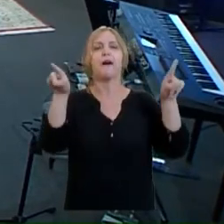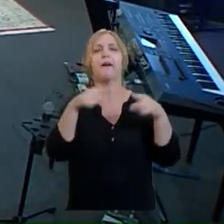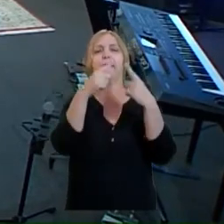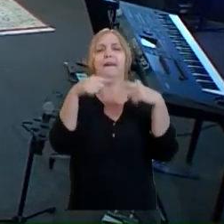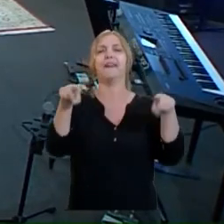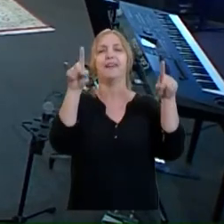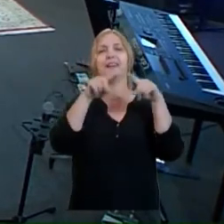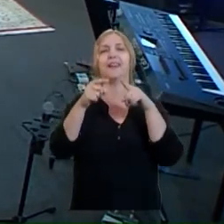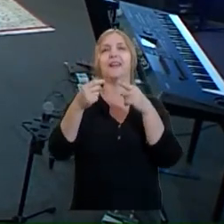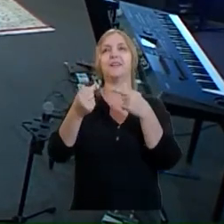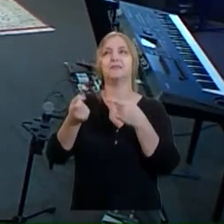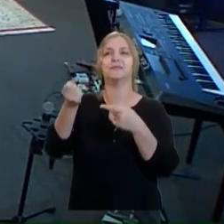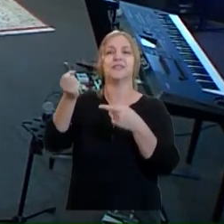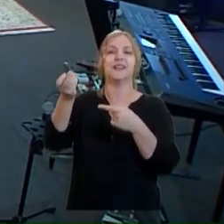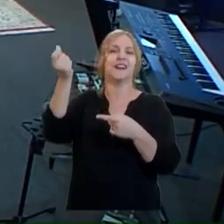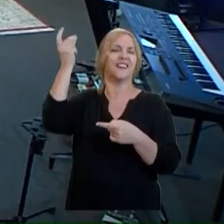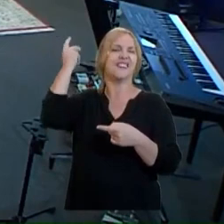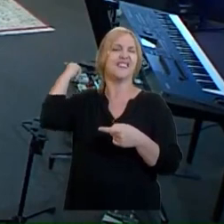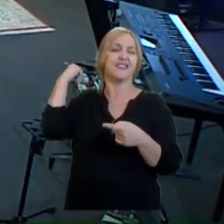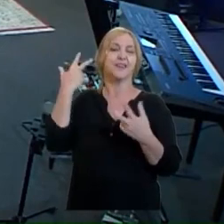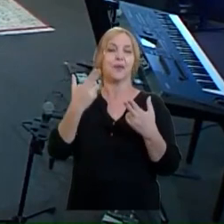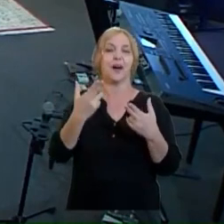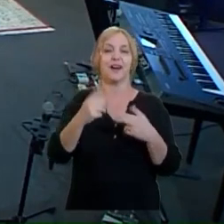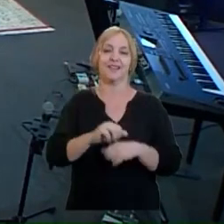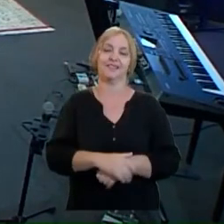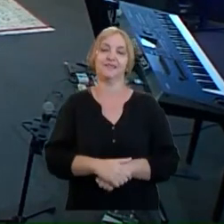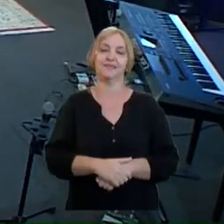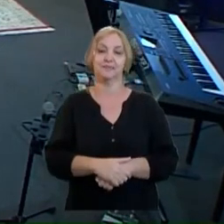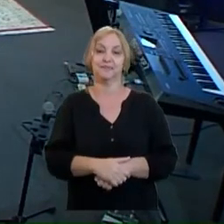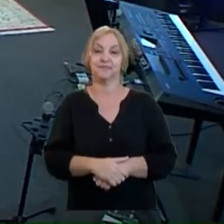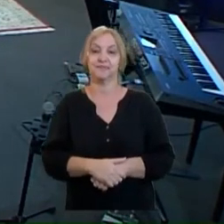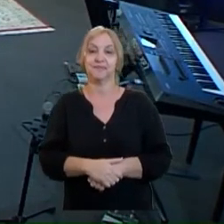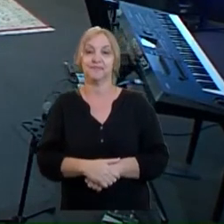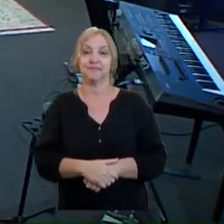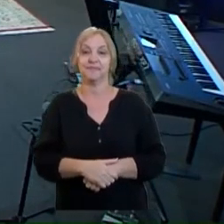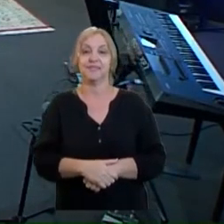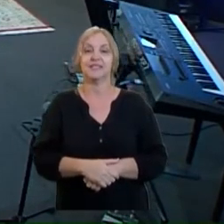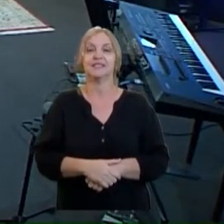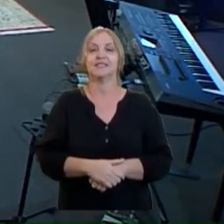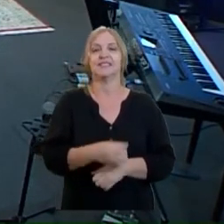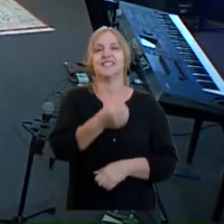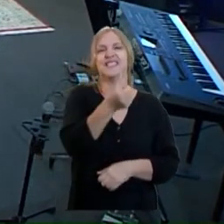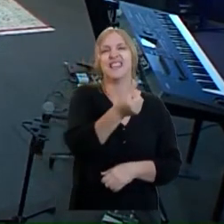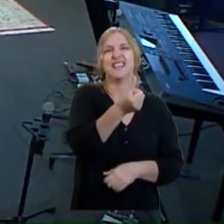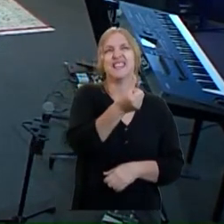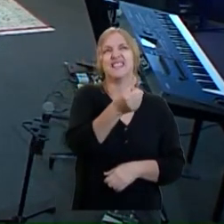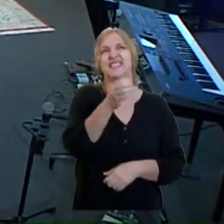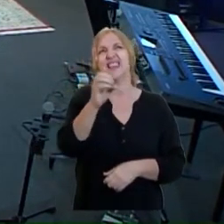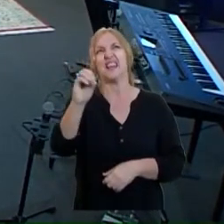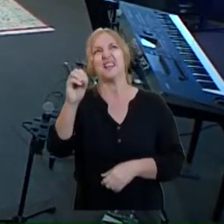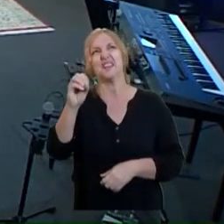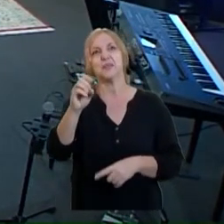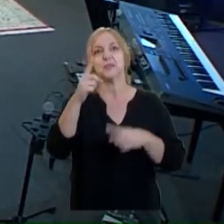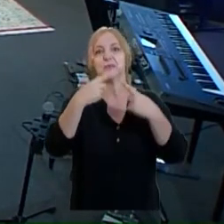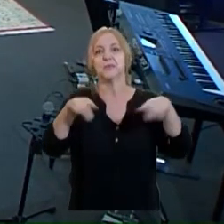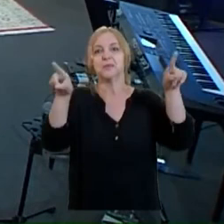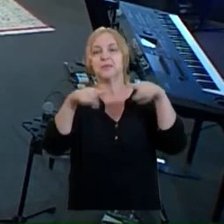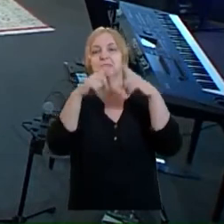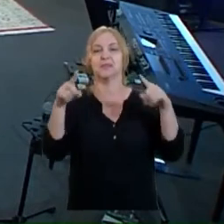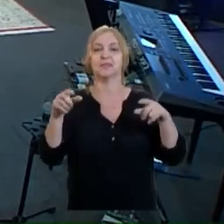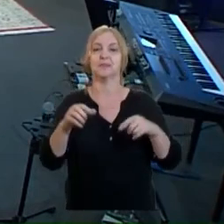sabe? Antigamente a gente tinha só o hinário, cantor cristão. Então tinha 600 e poucos hinos. E um deles dizia